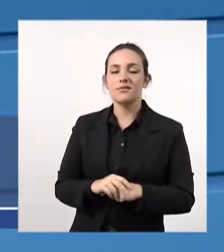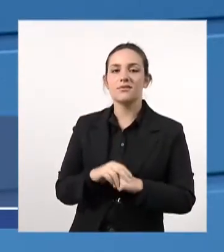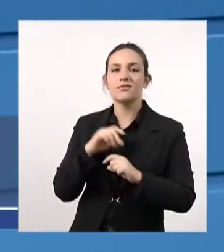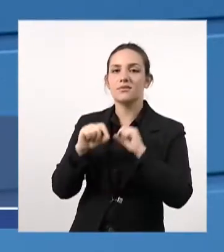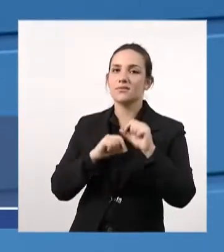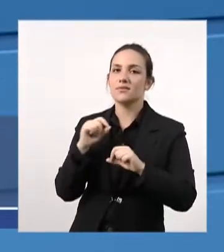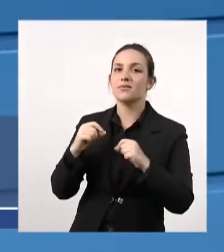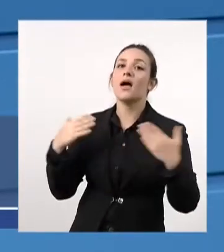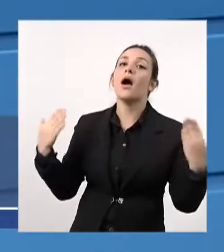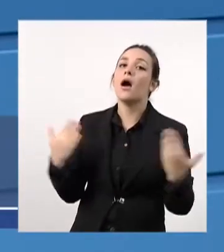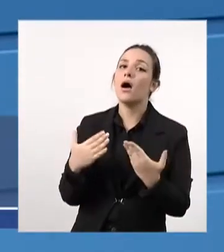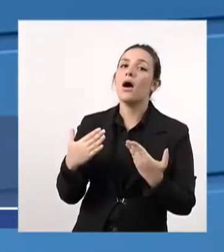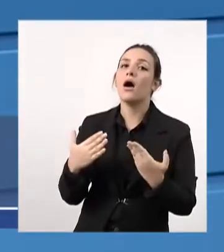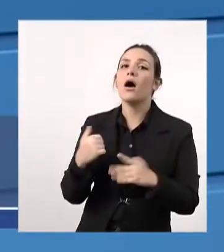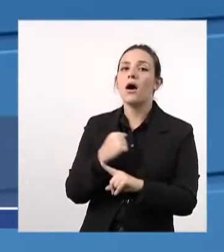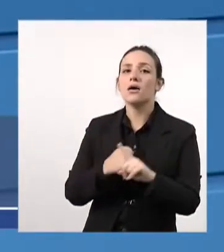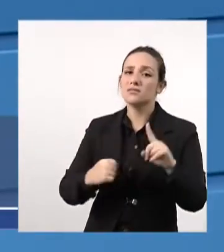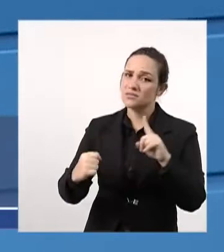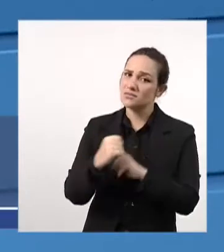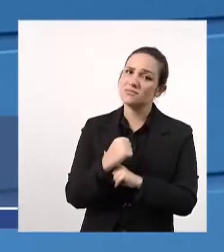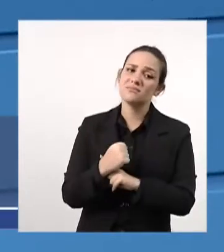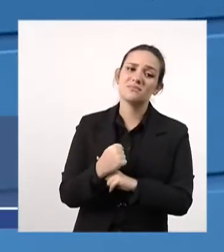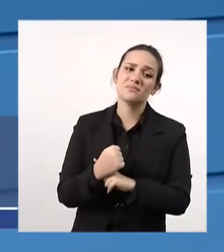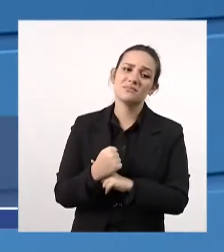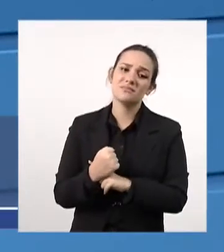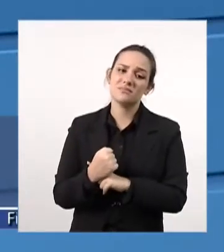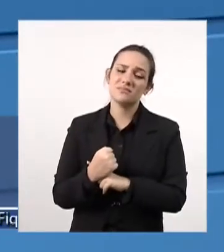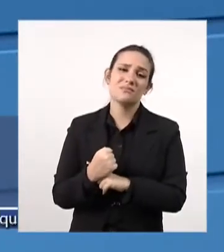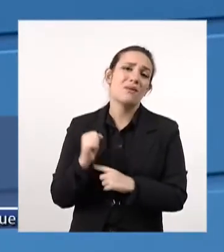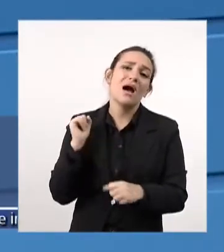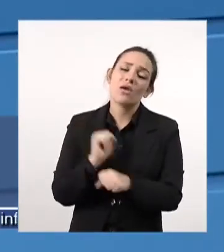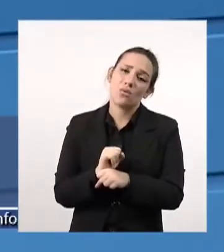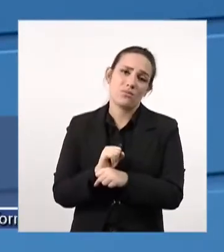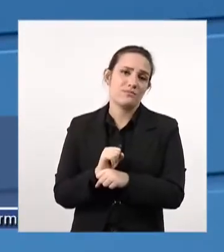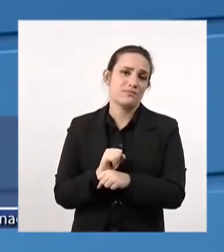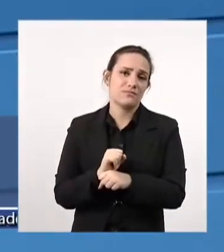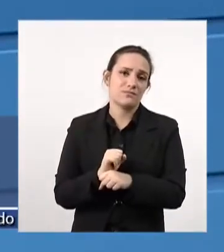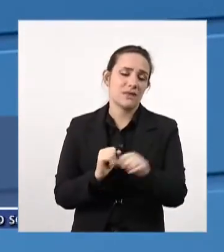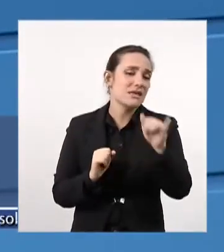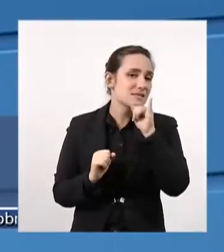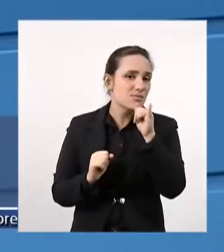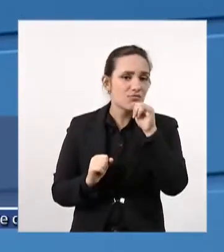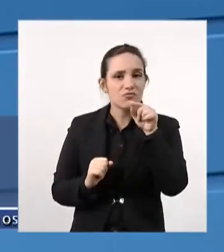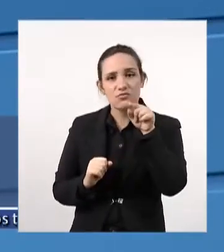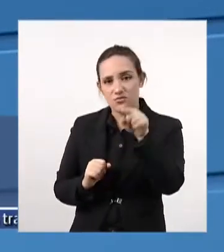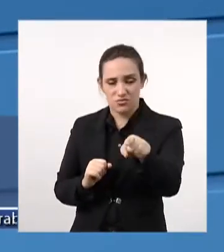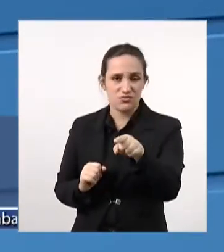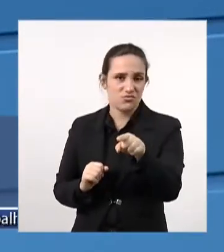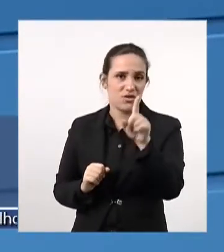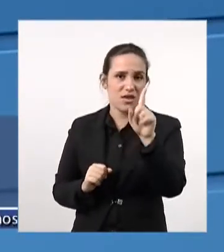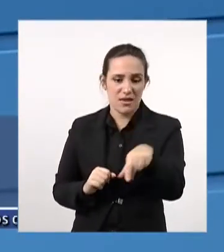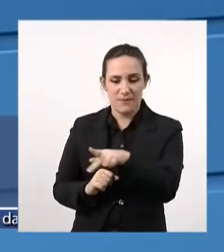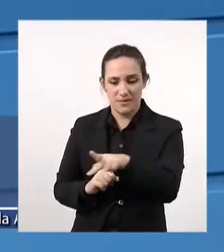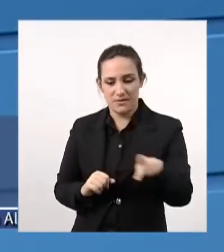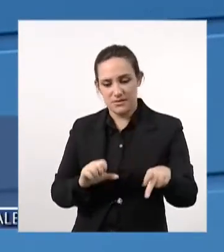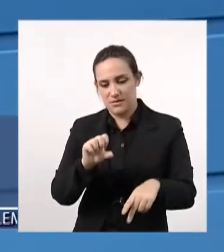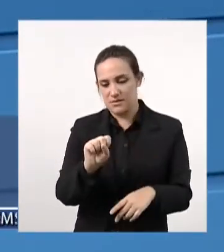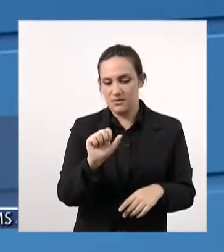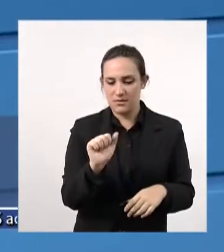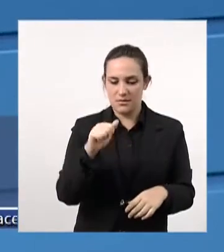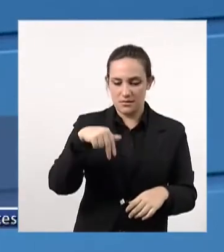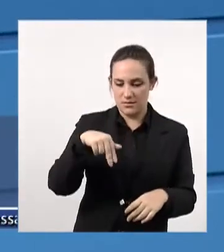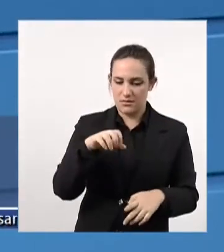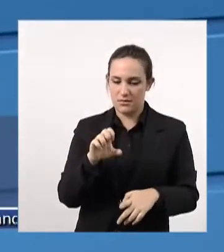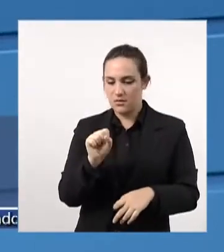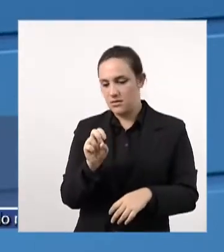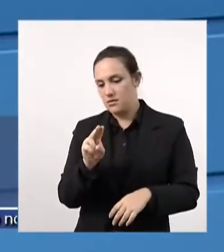sociedade, deputado Barbosinha, deixaram de praticar. Vossa Excelência, que esteve à frente, por exemplo, da Sanesul e que fez um belíssimo